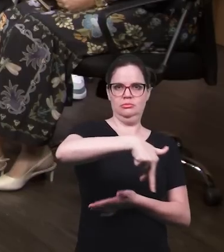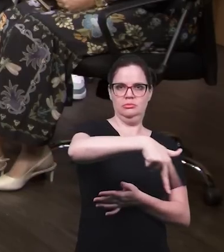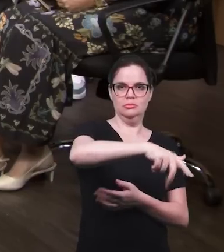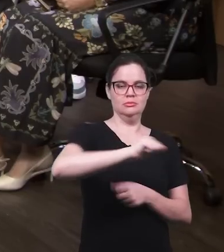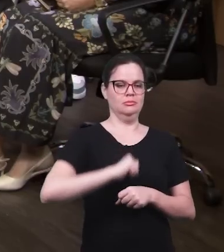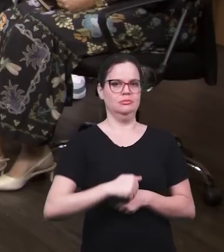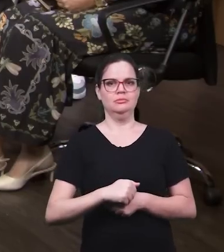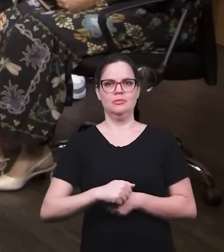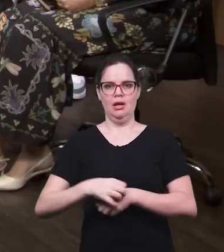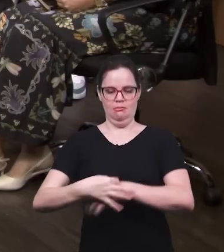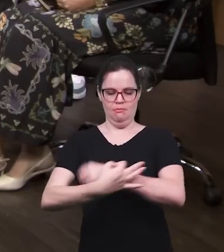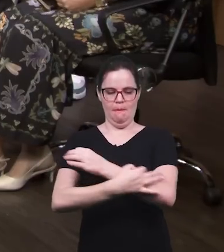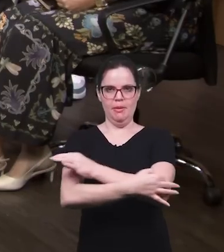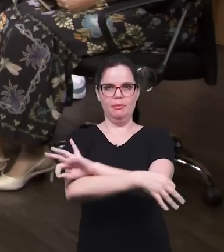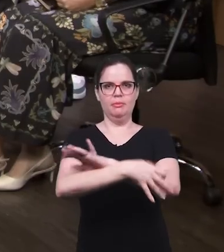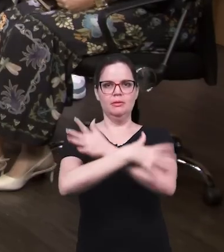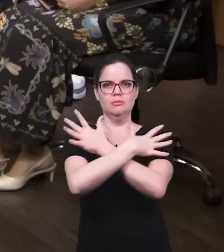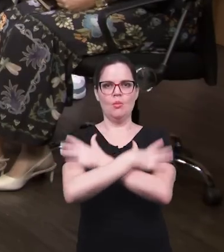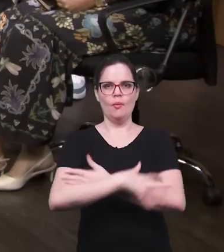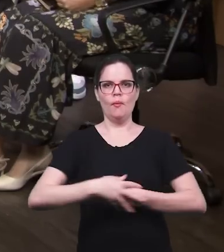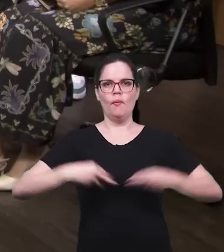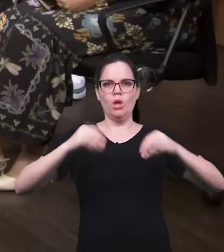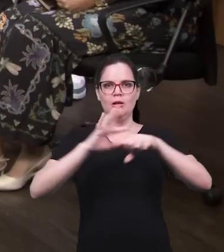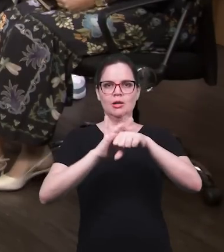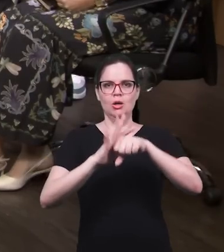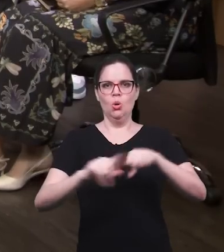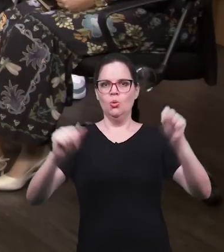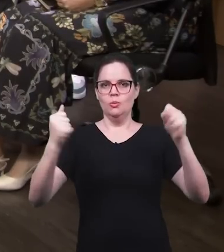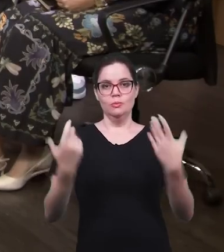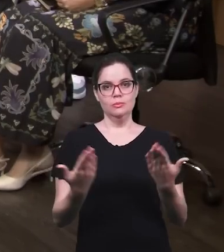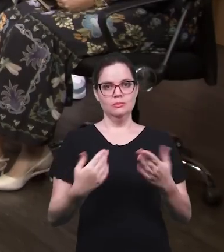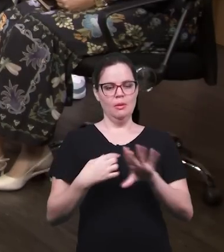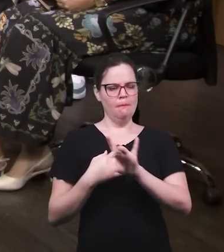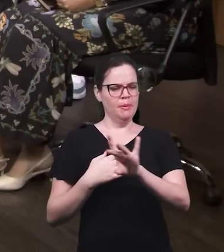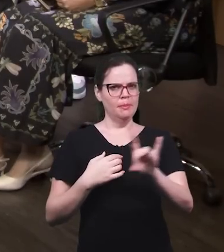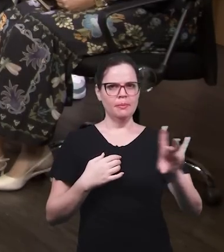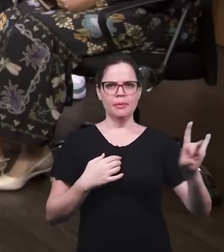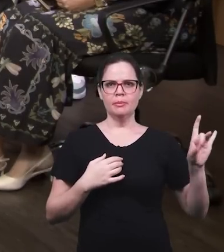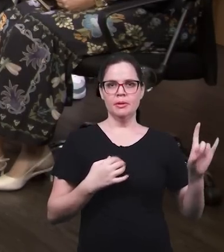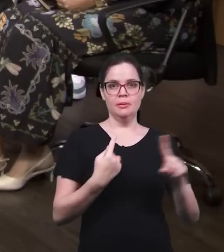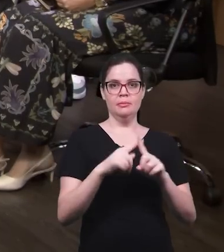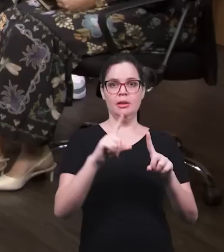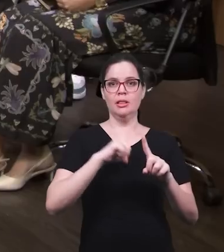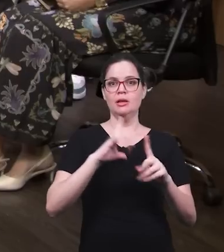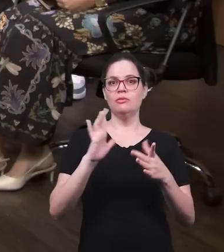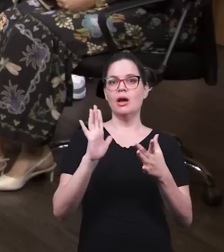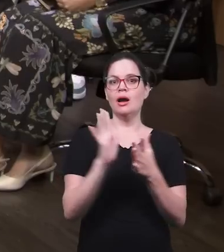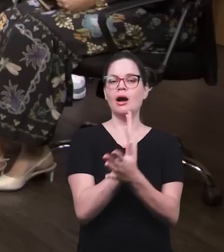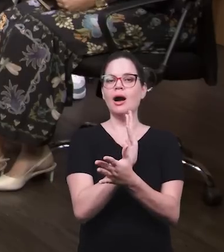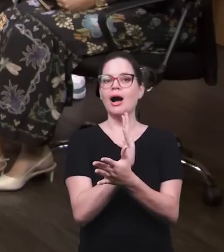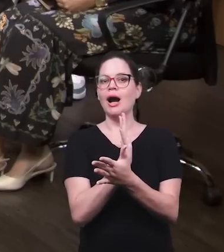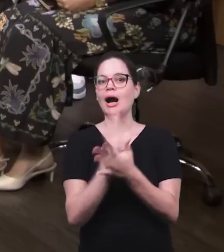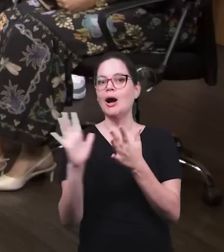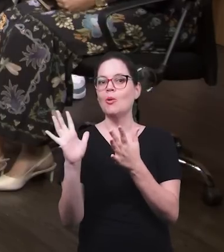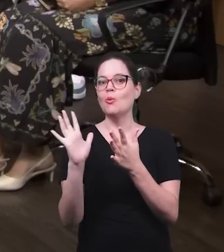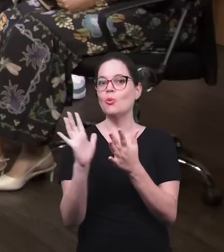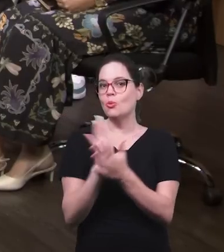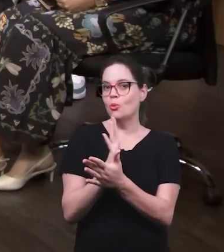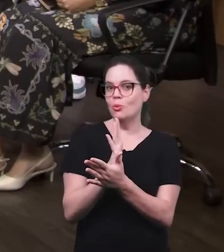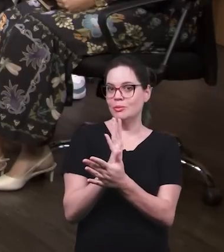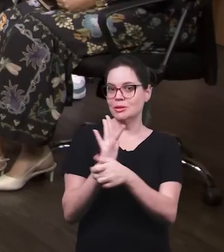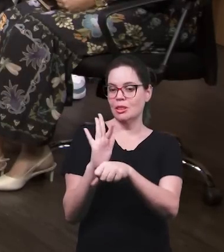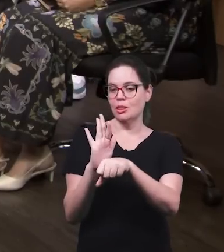física, né? O leproso, ser limpo. Mas houve casos pontuais